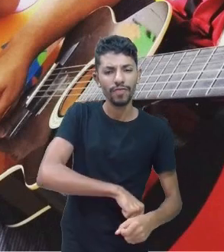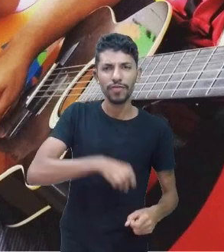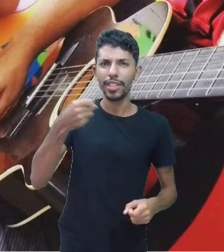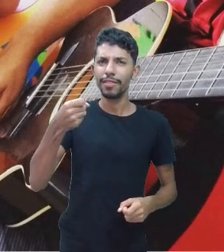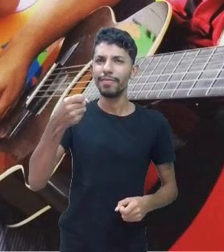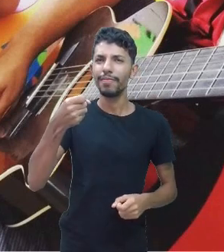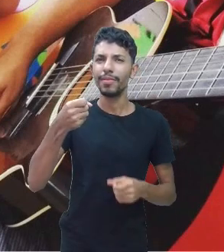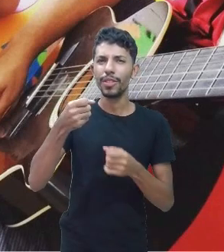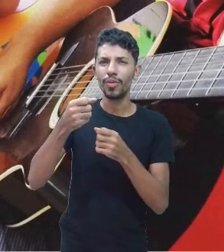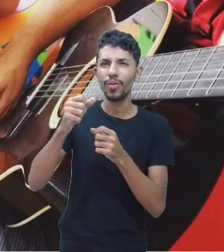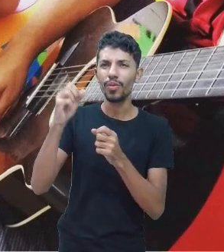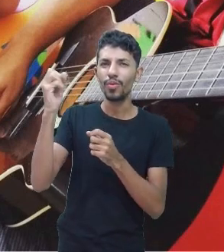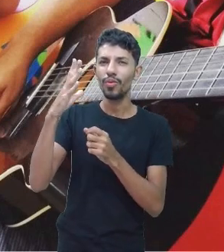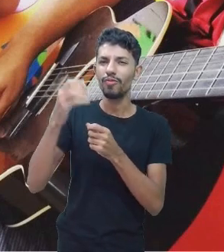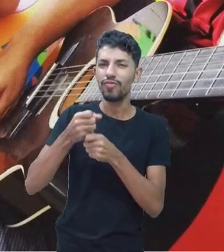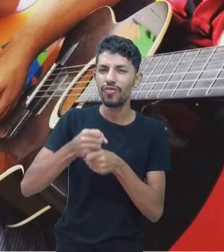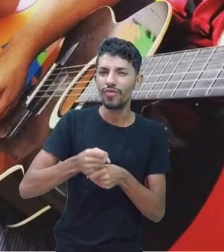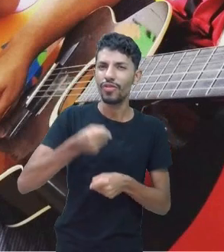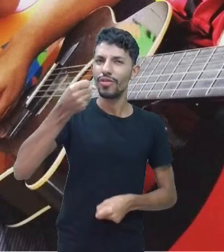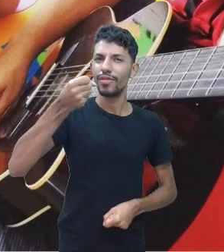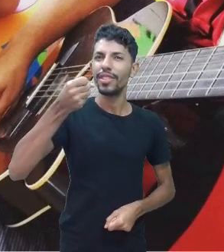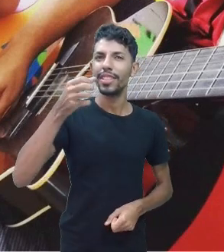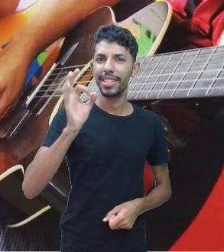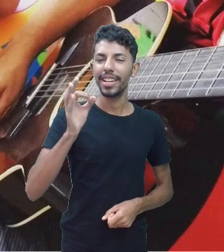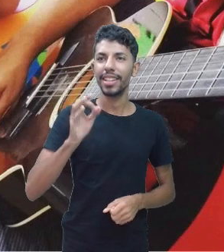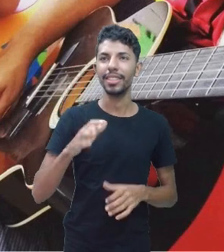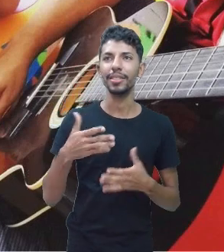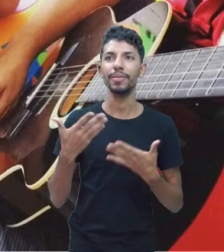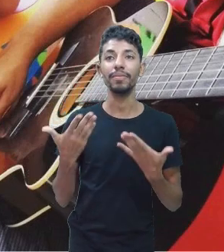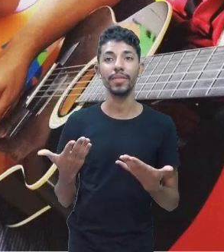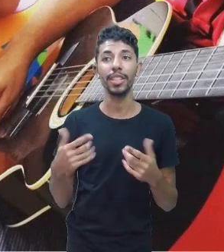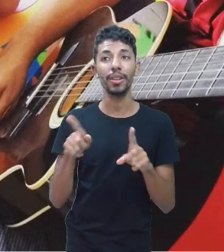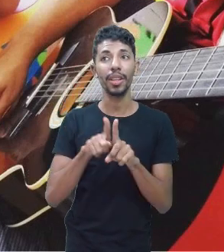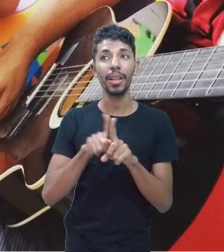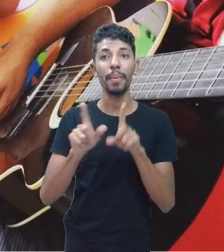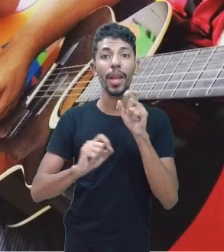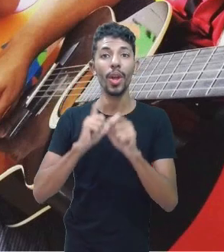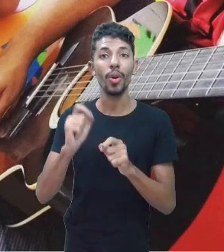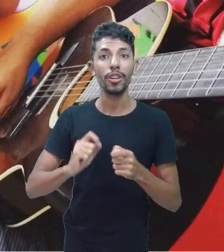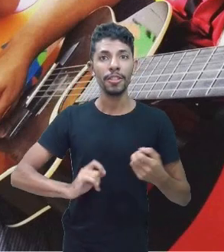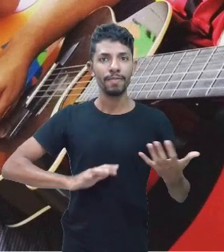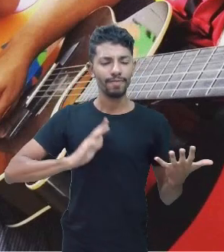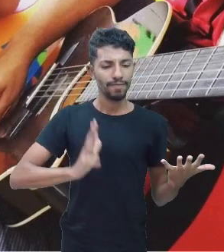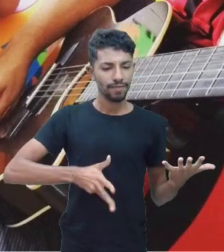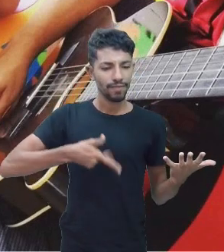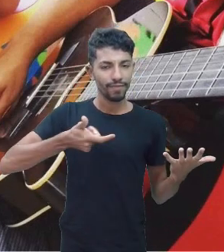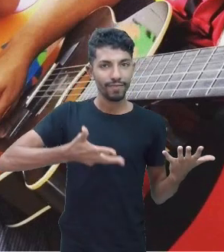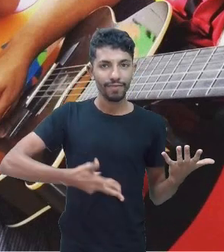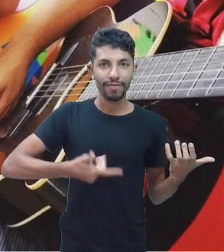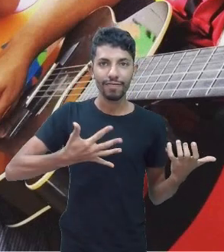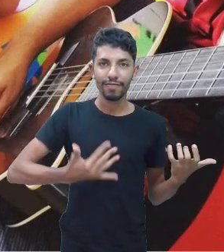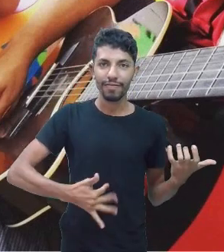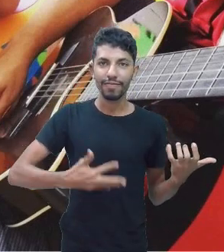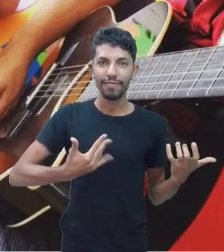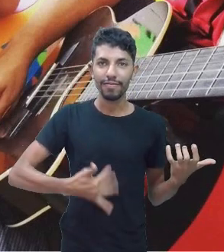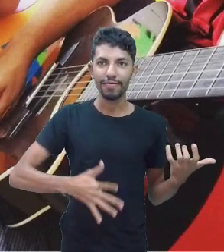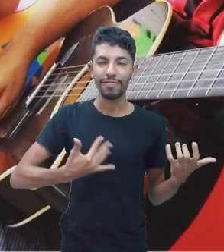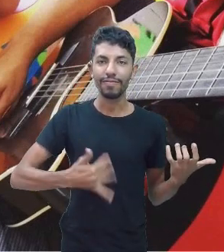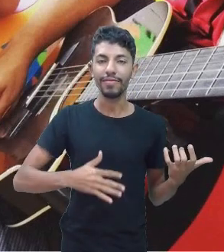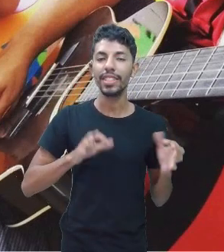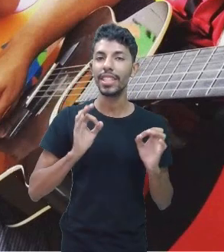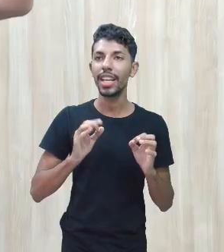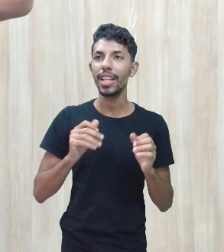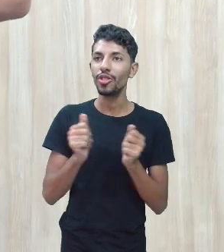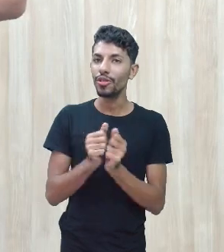Para quem gosta de Star Wars, estamos na fita. E também ele está tocando um violão com o filho dele. Aí